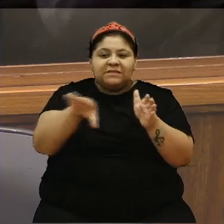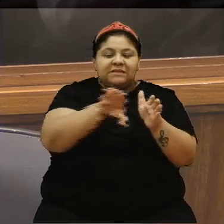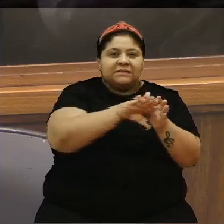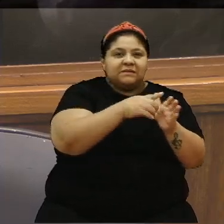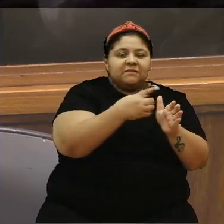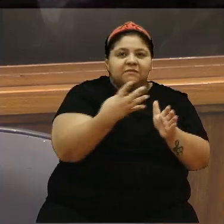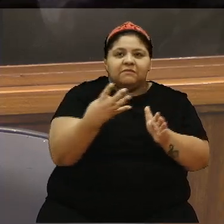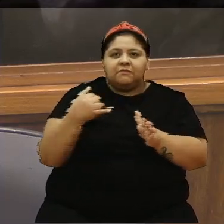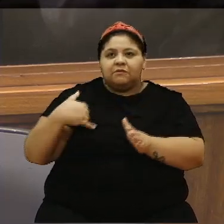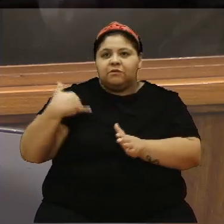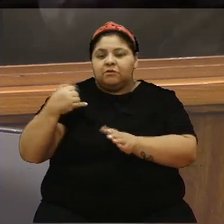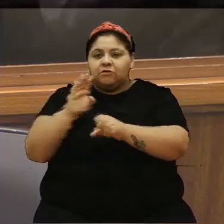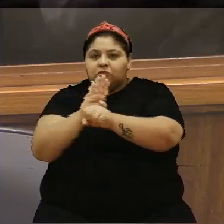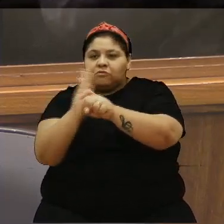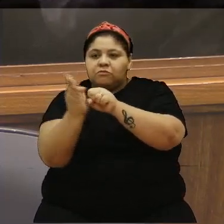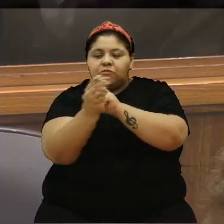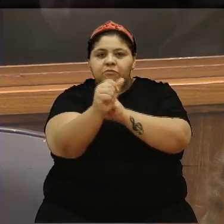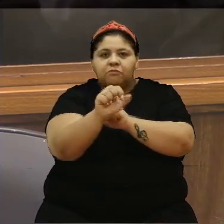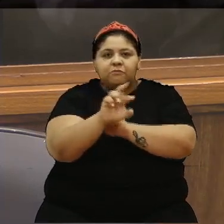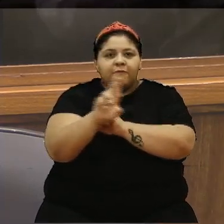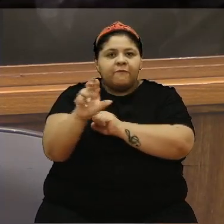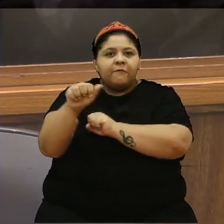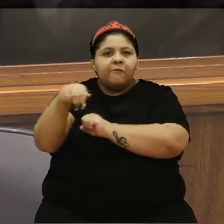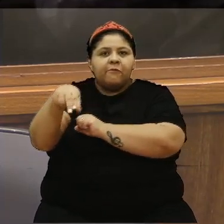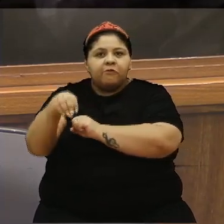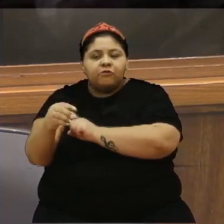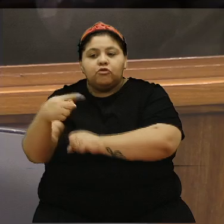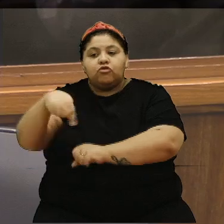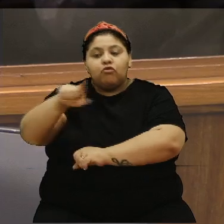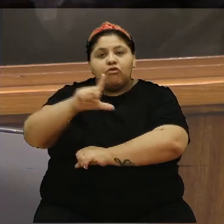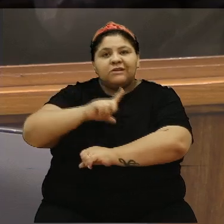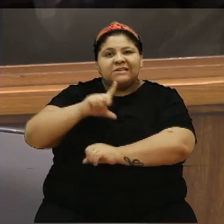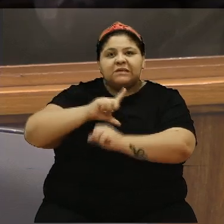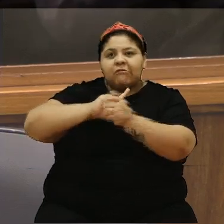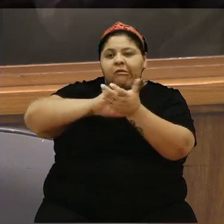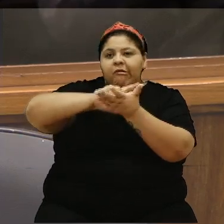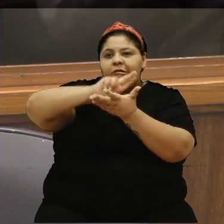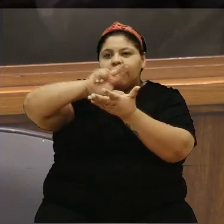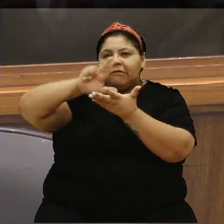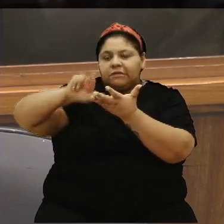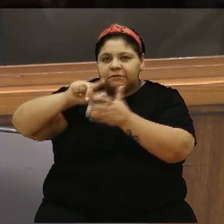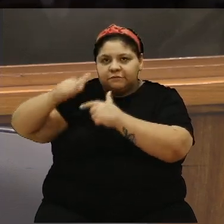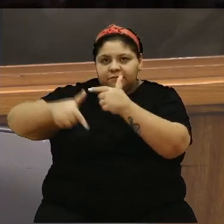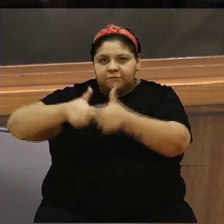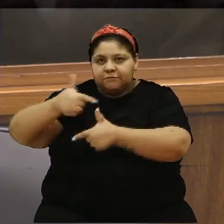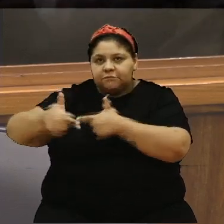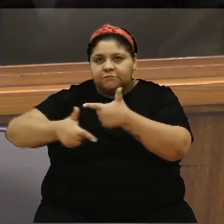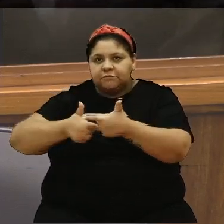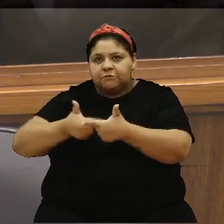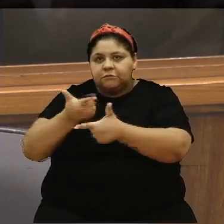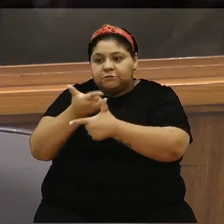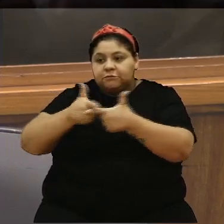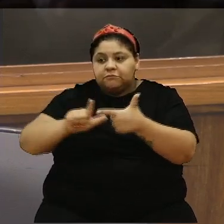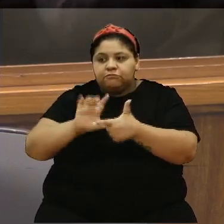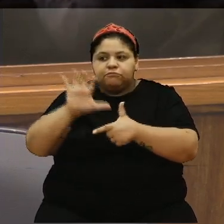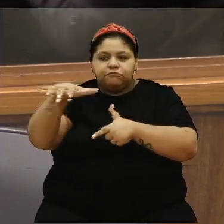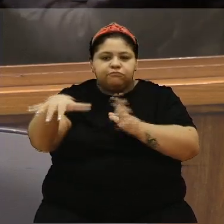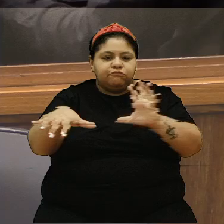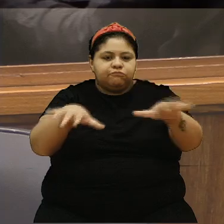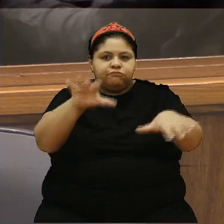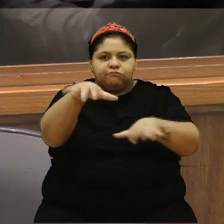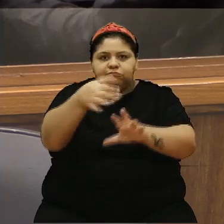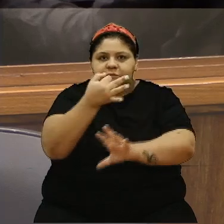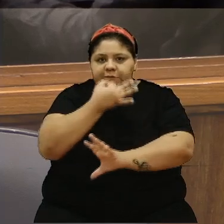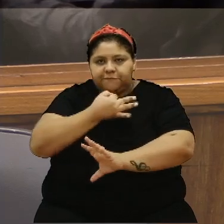no bairro Serrano, em um momento onde nós tínhamos diversos serviços espalhados por Caxias do Sul